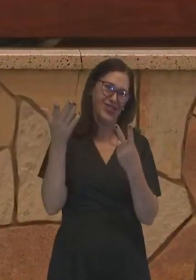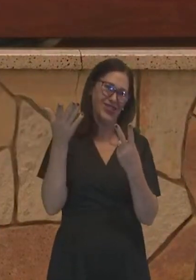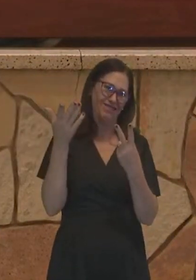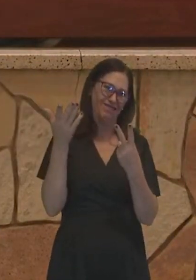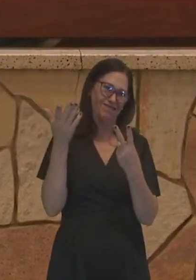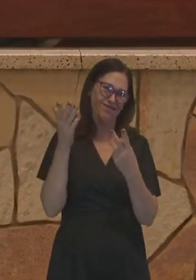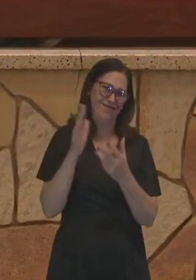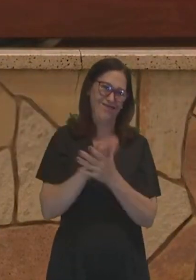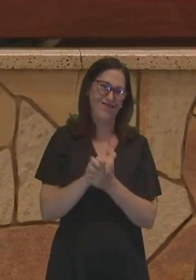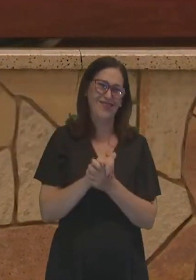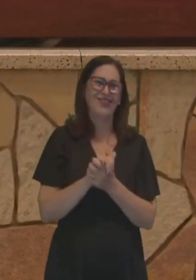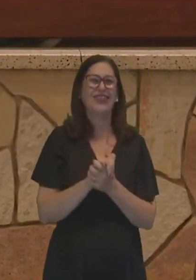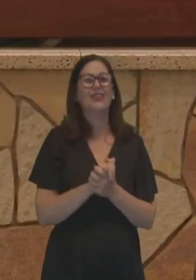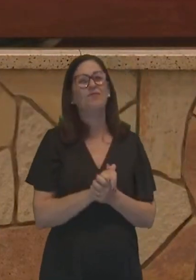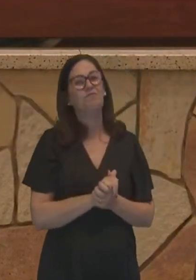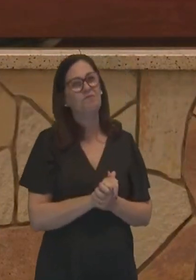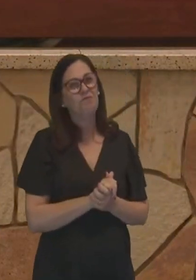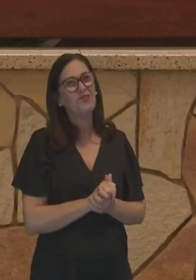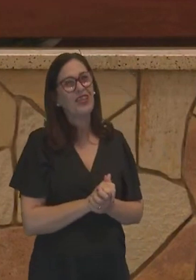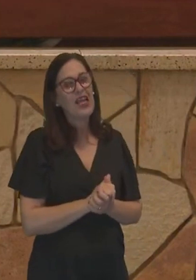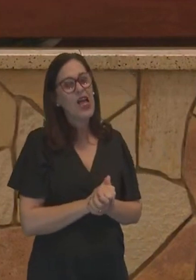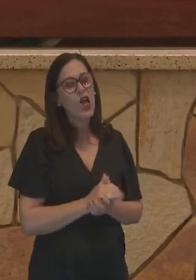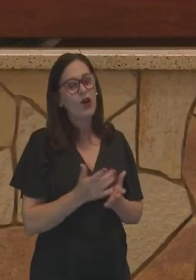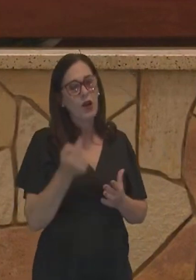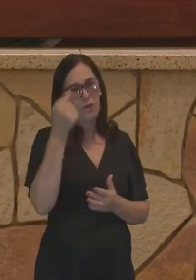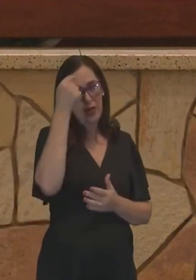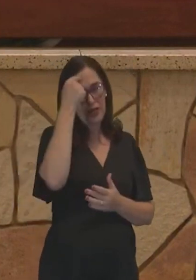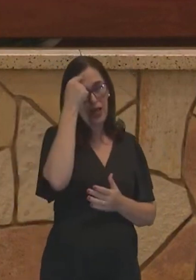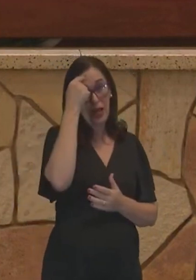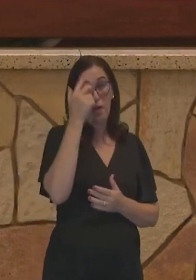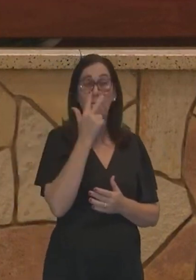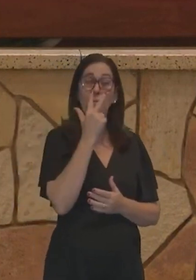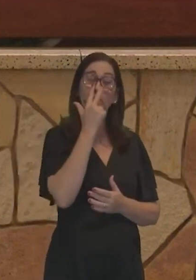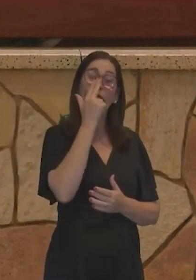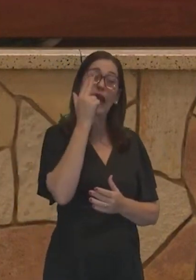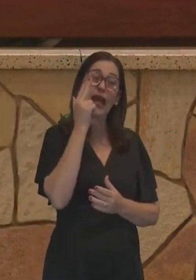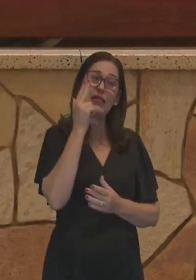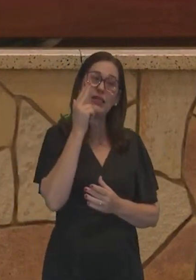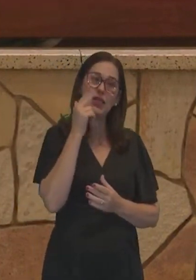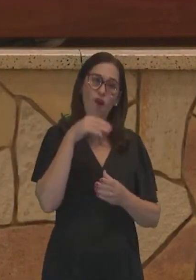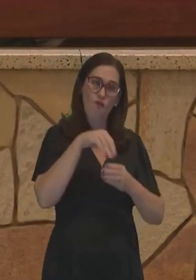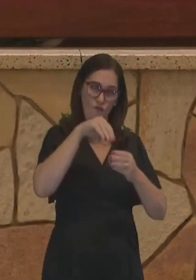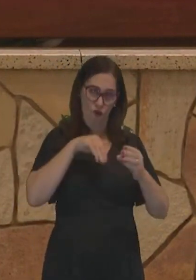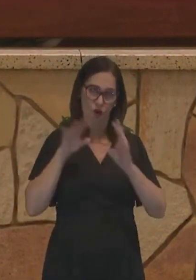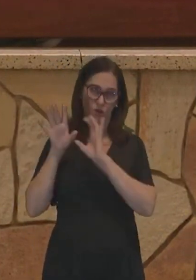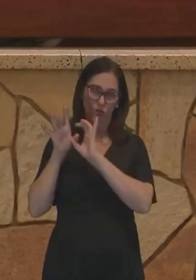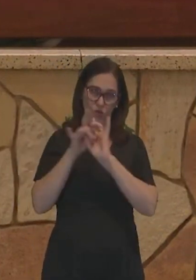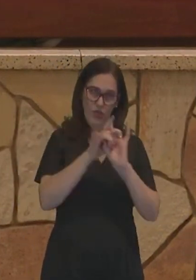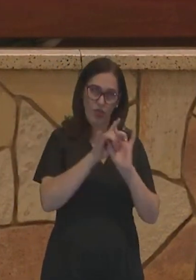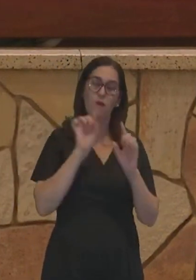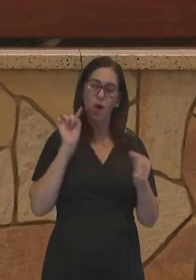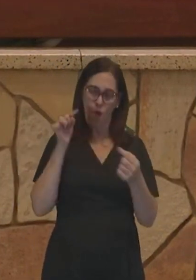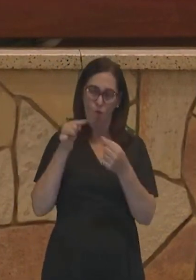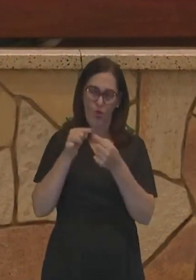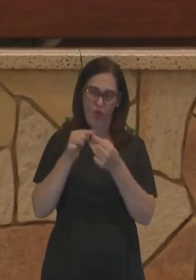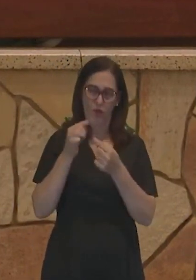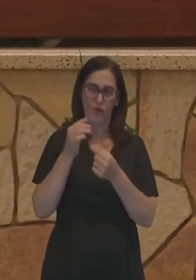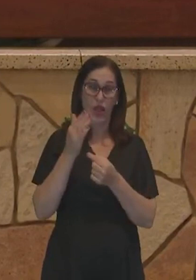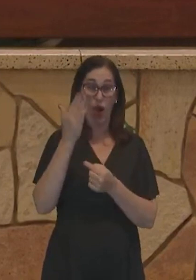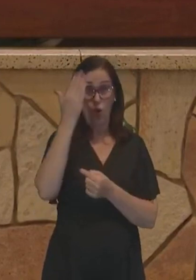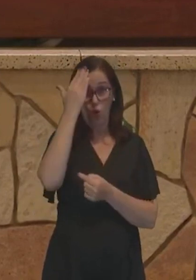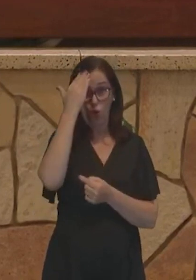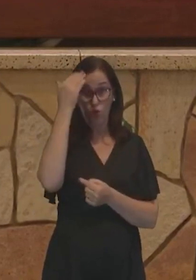uma reflexão aparentemente fora do contexto, mas tem tudo a ver. O sábio